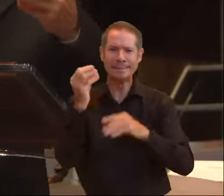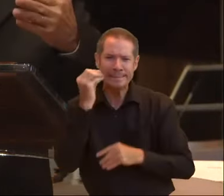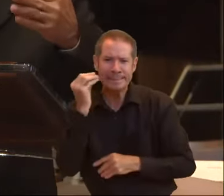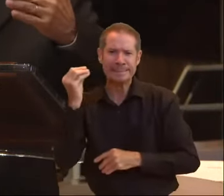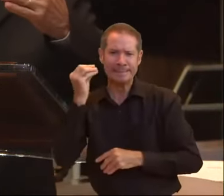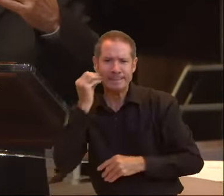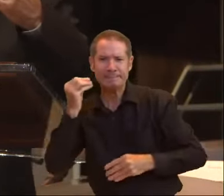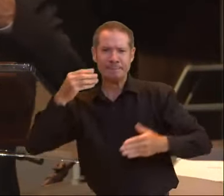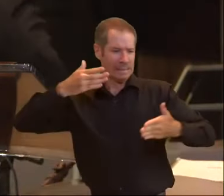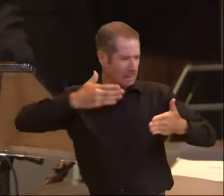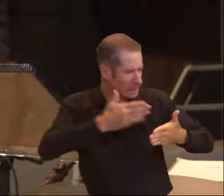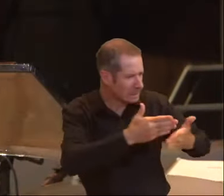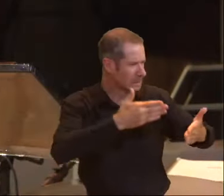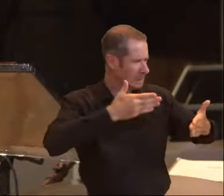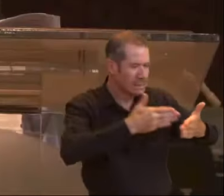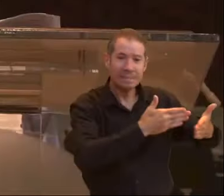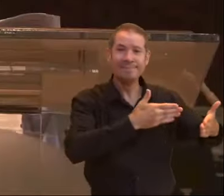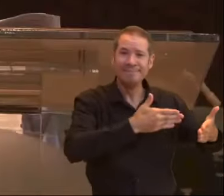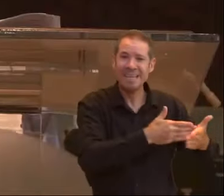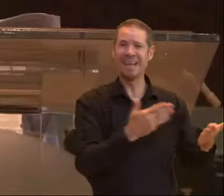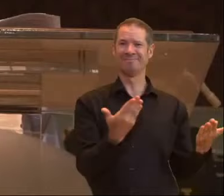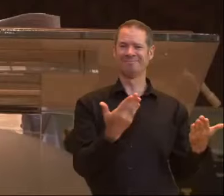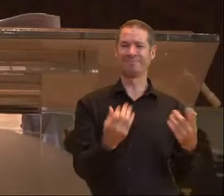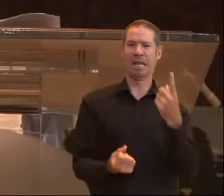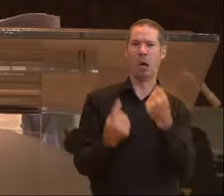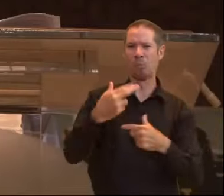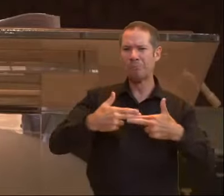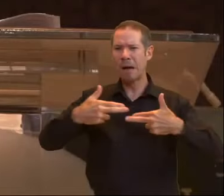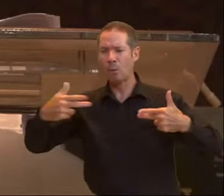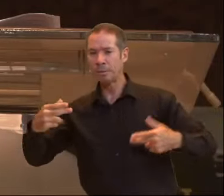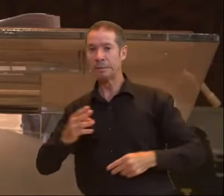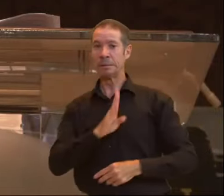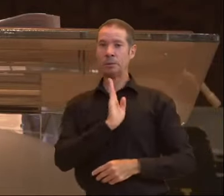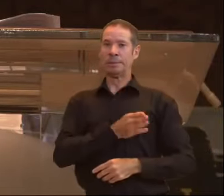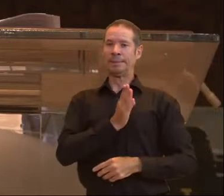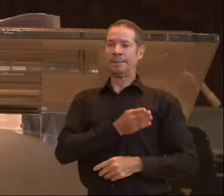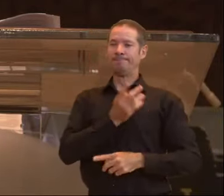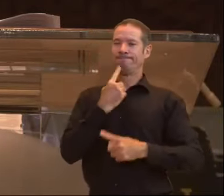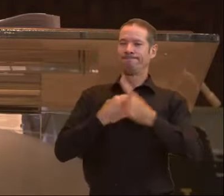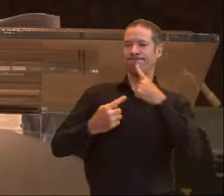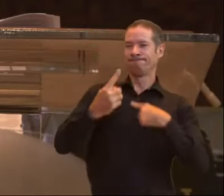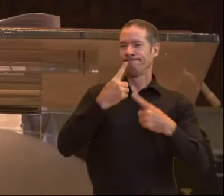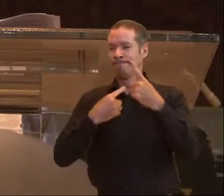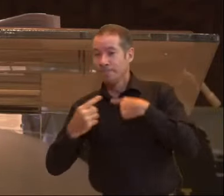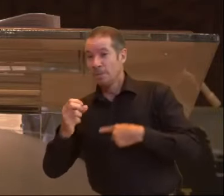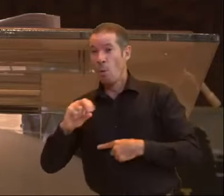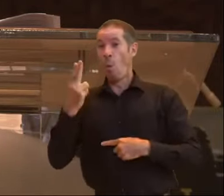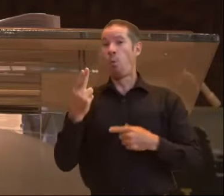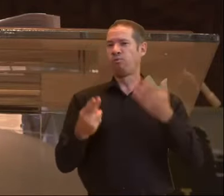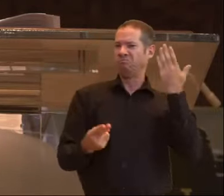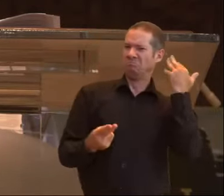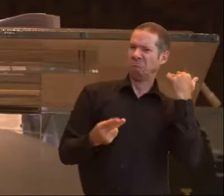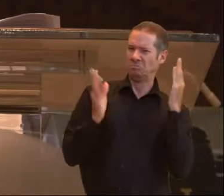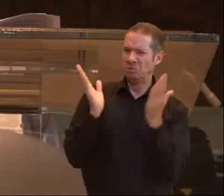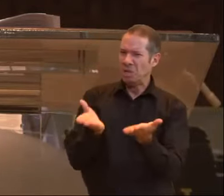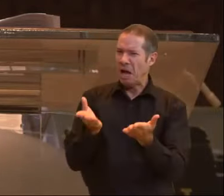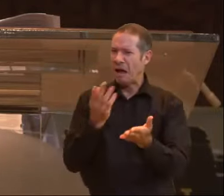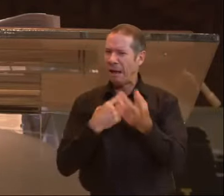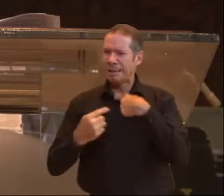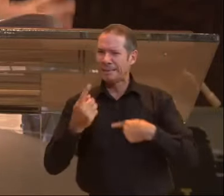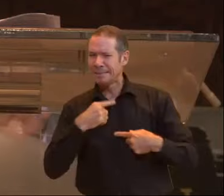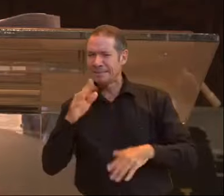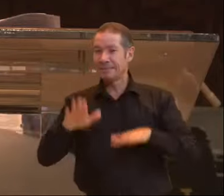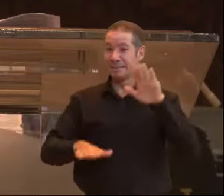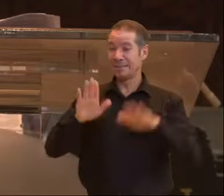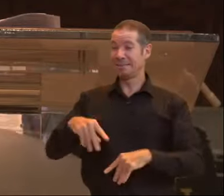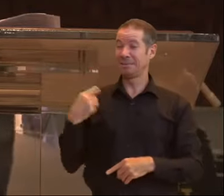tentou entrar para alguma coisa que o seu coração deseja ou desejava? Às